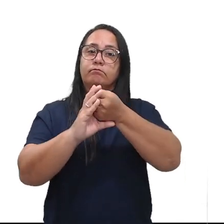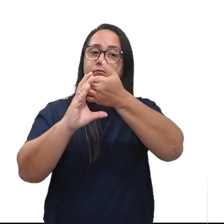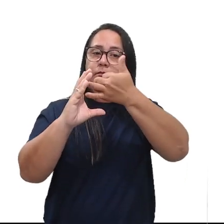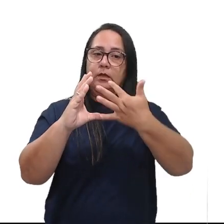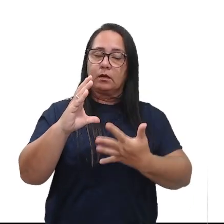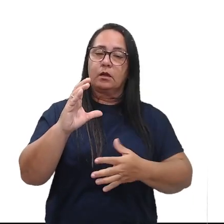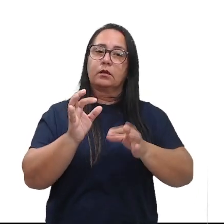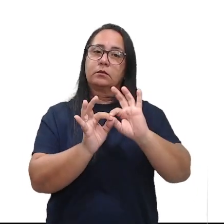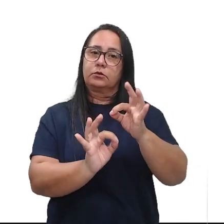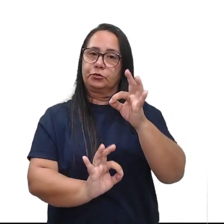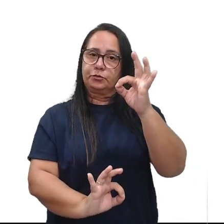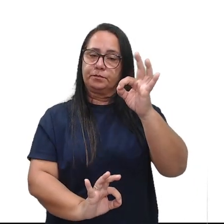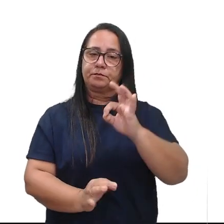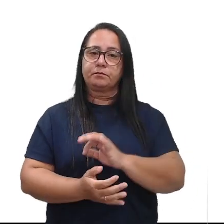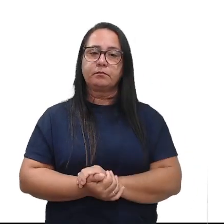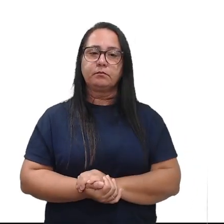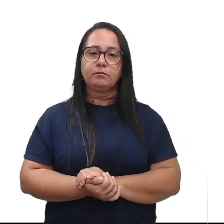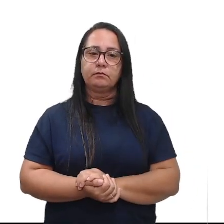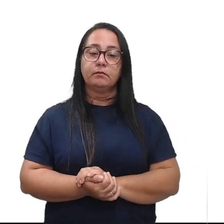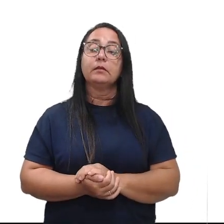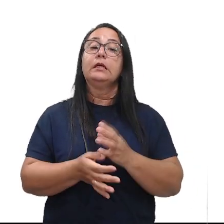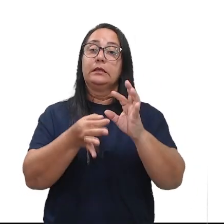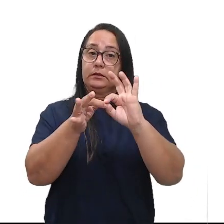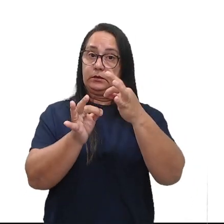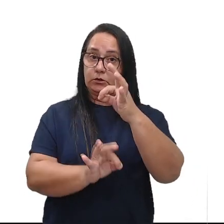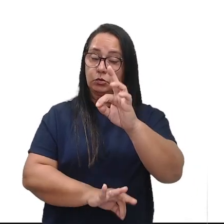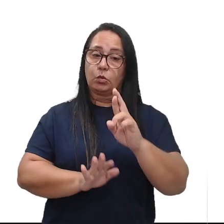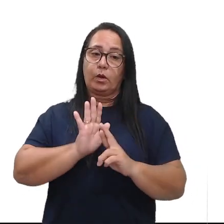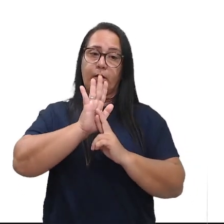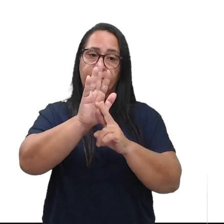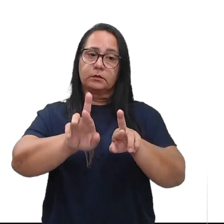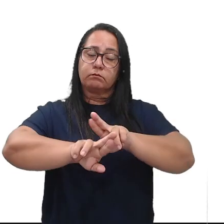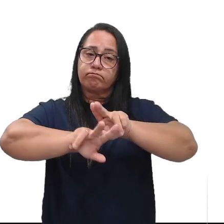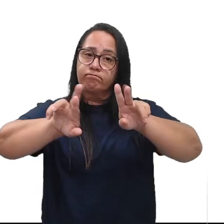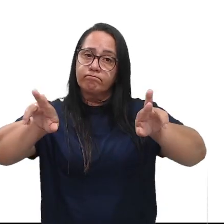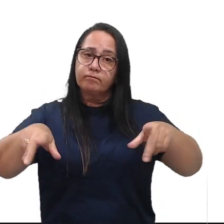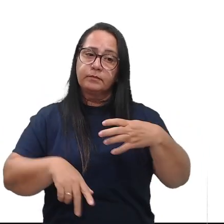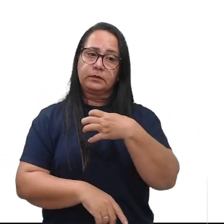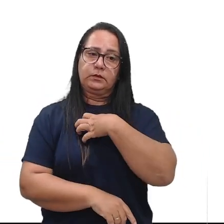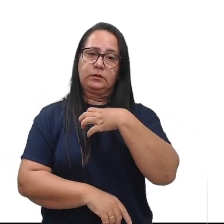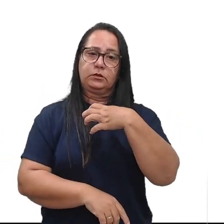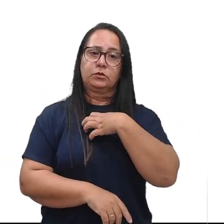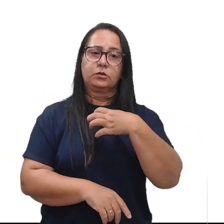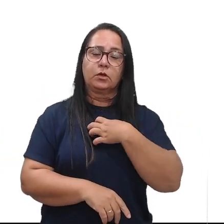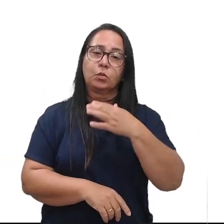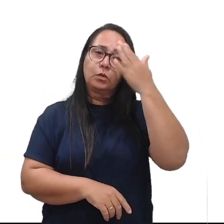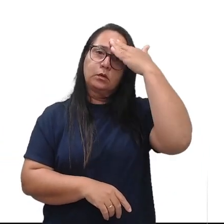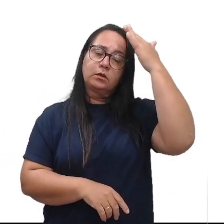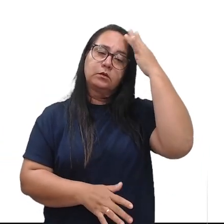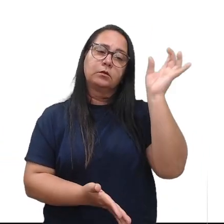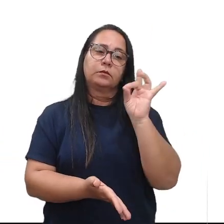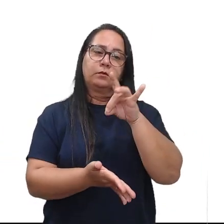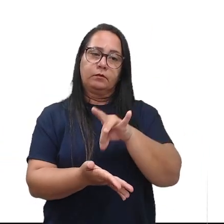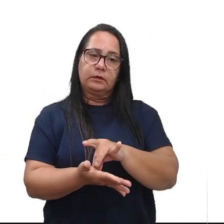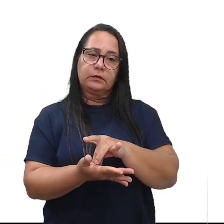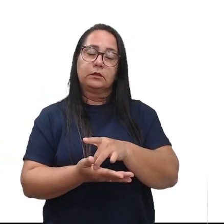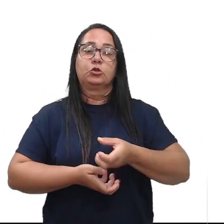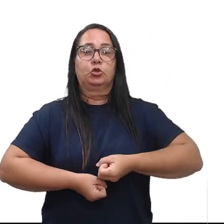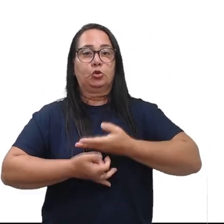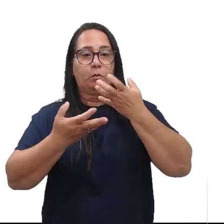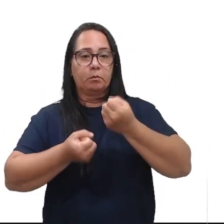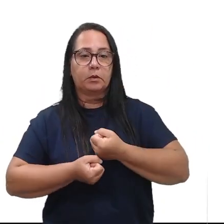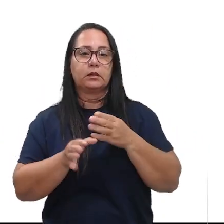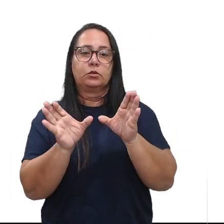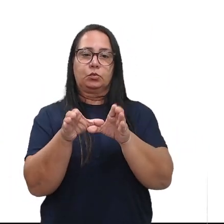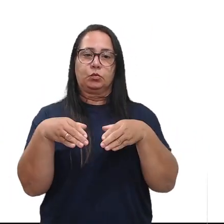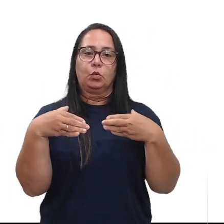discurso? O discurso representa diferentes ideologias e formas de compreensão da realidade. Expressa